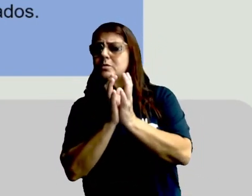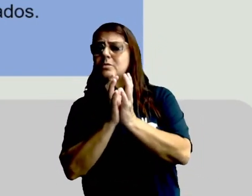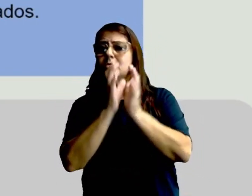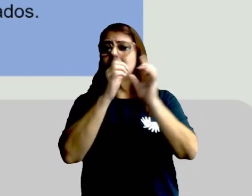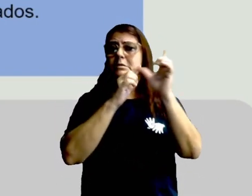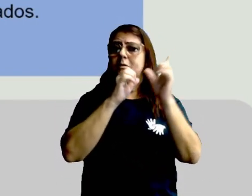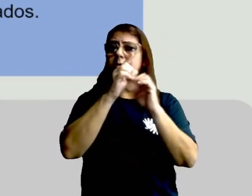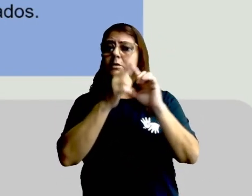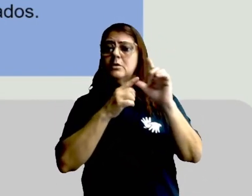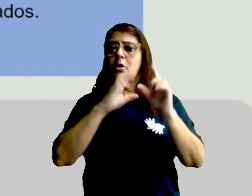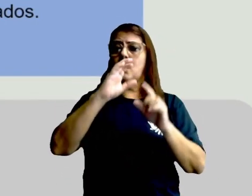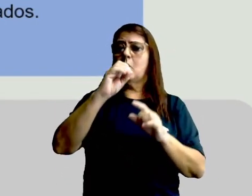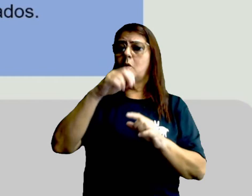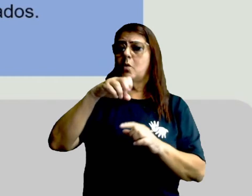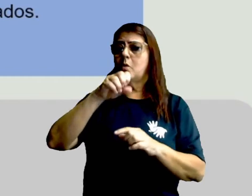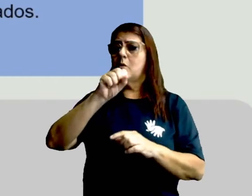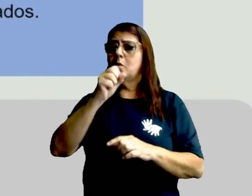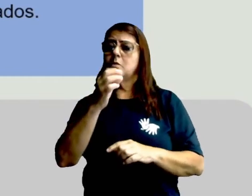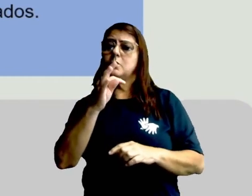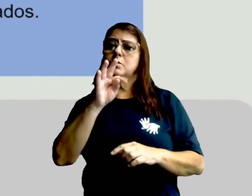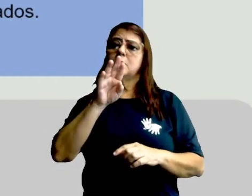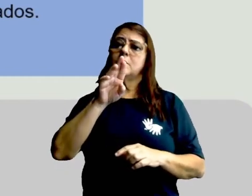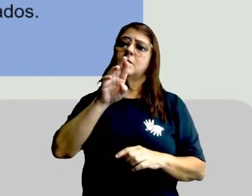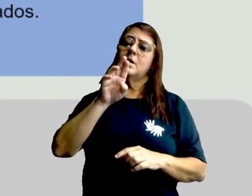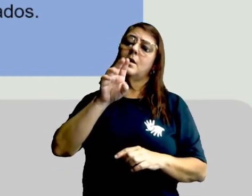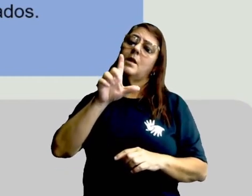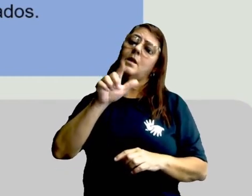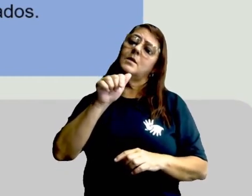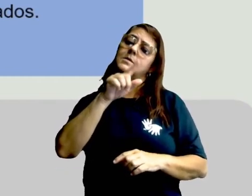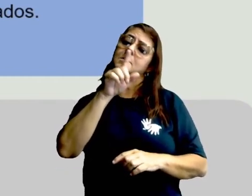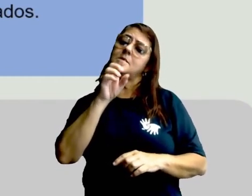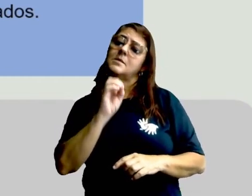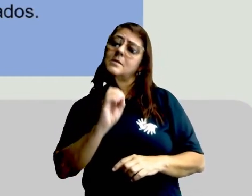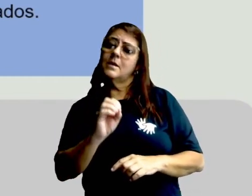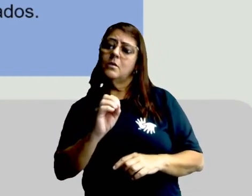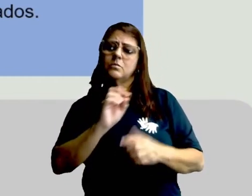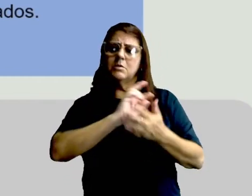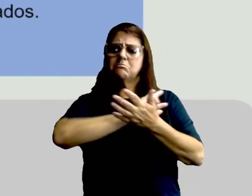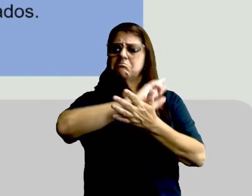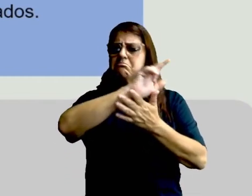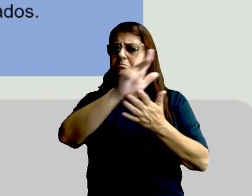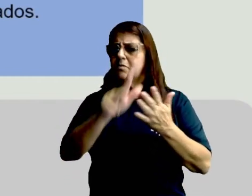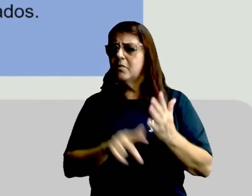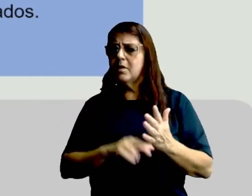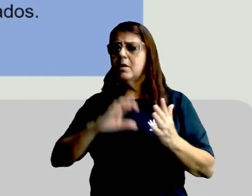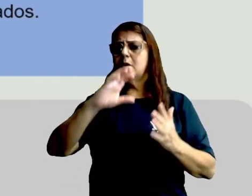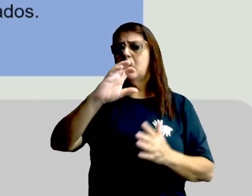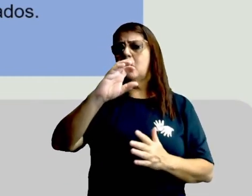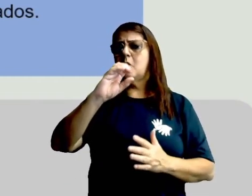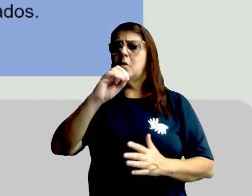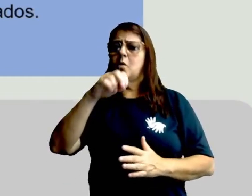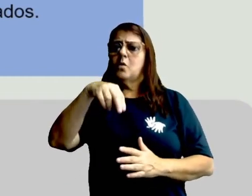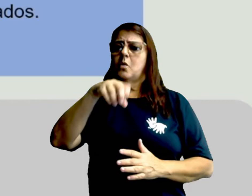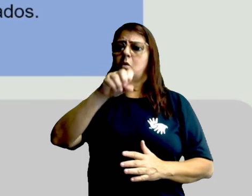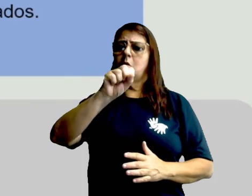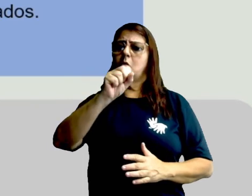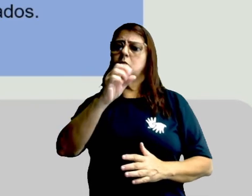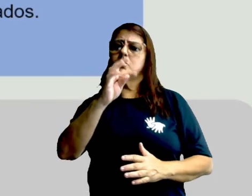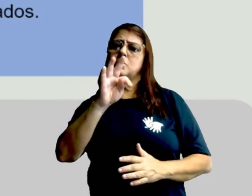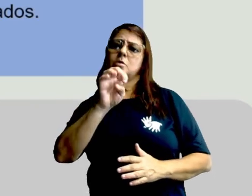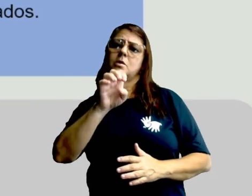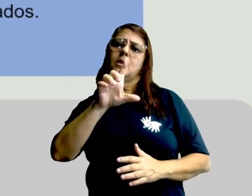conjunto de estrelas são as constelações, não é isso? Vimos que tem vários tipos de constelações, não é isso? Como as